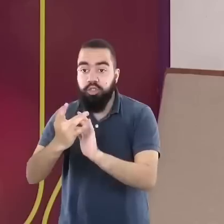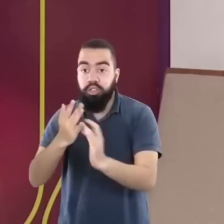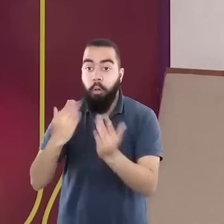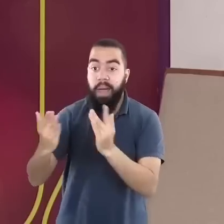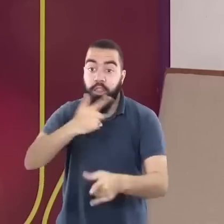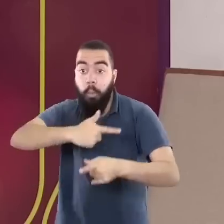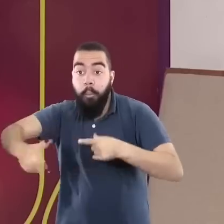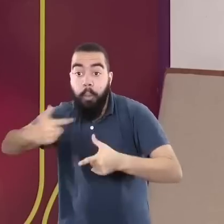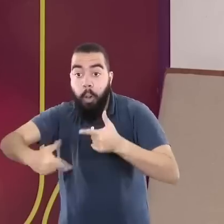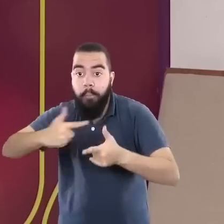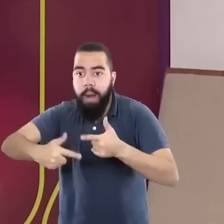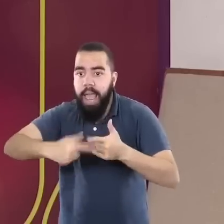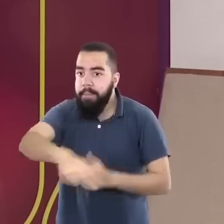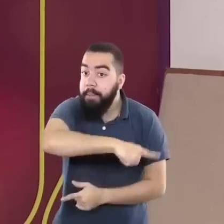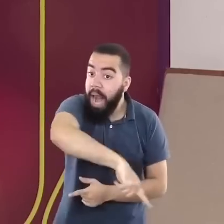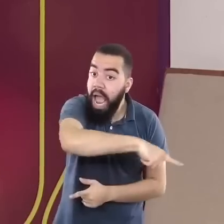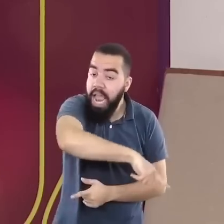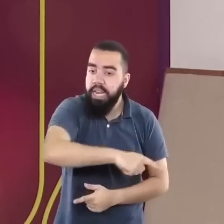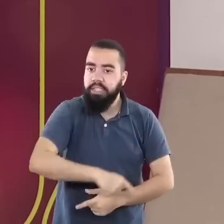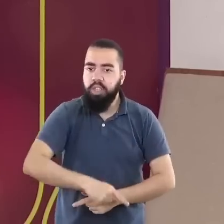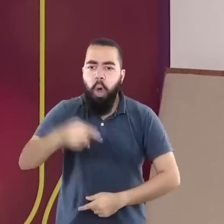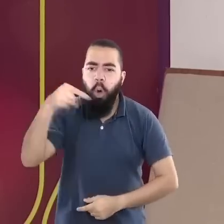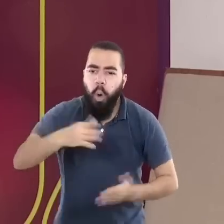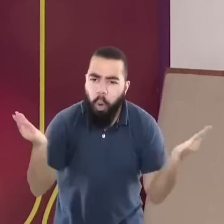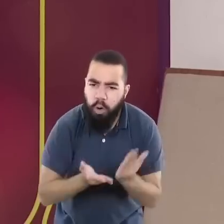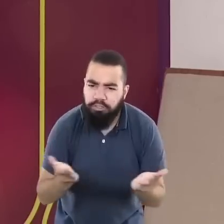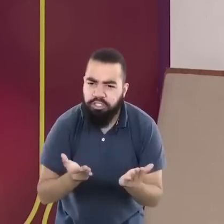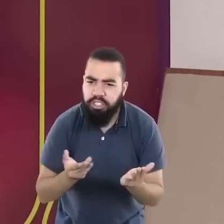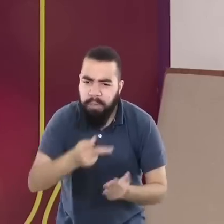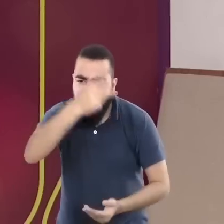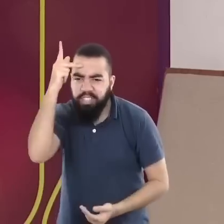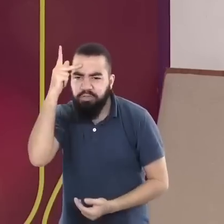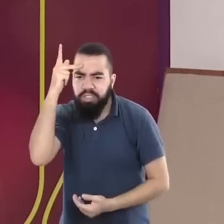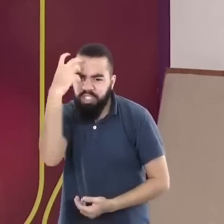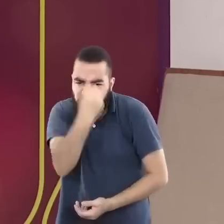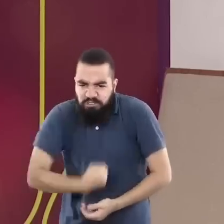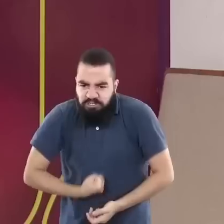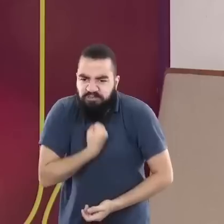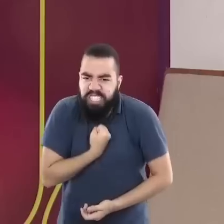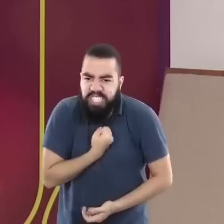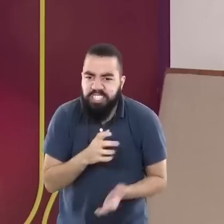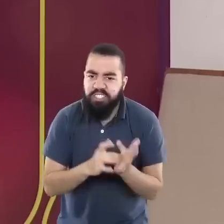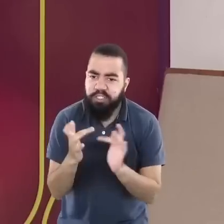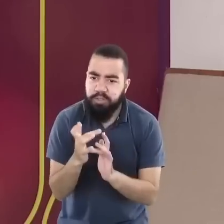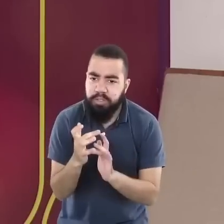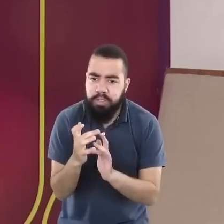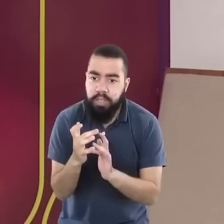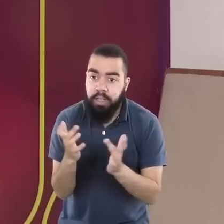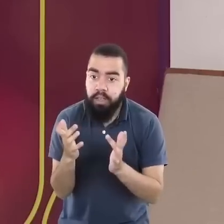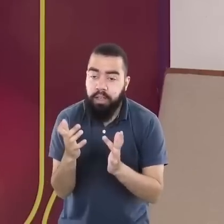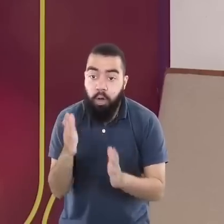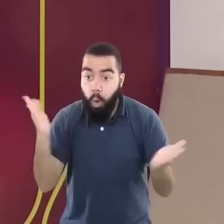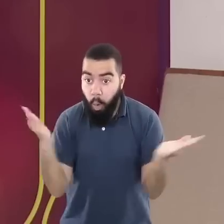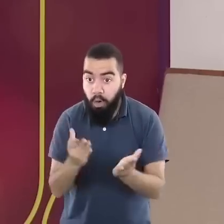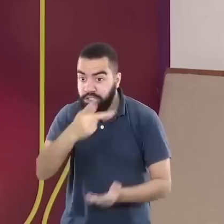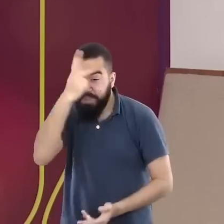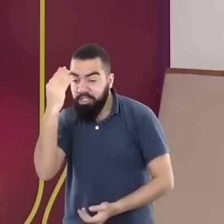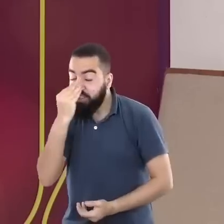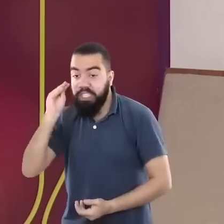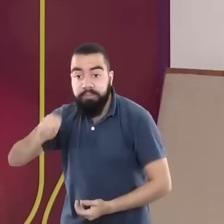Você tem alguma dúvida que Jesus é odiado hoje Você tem alguma dúvida que Jesus é rejeitado